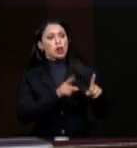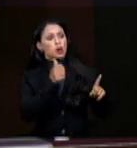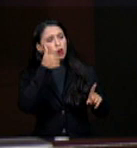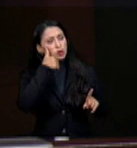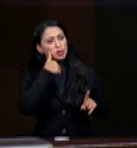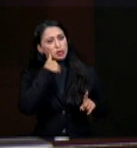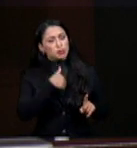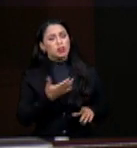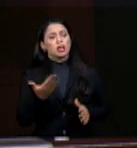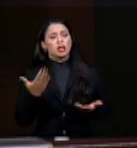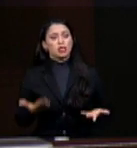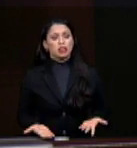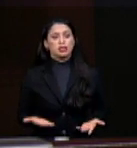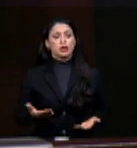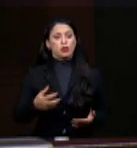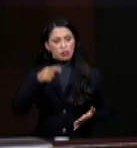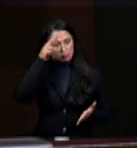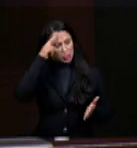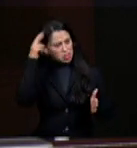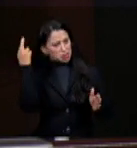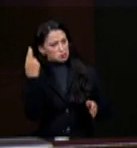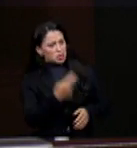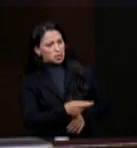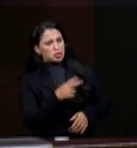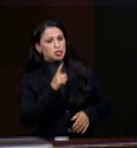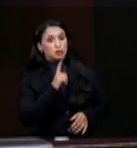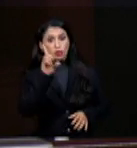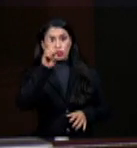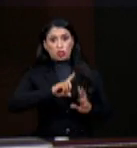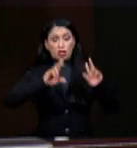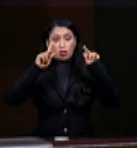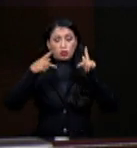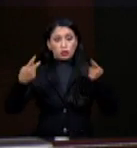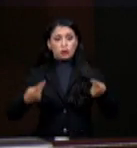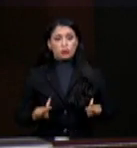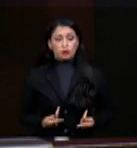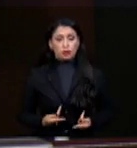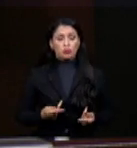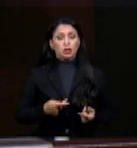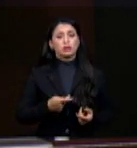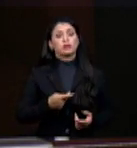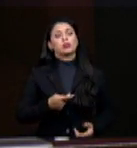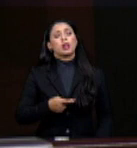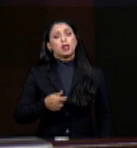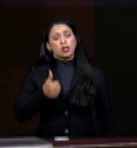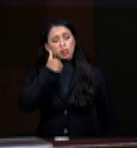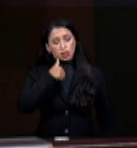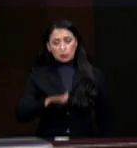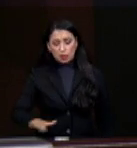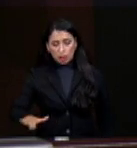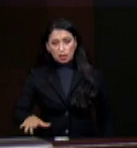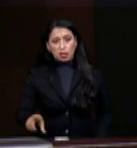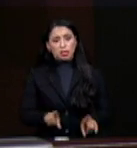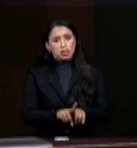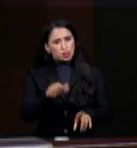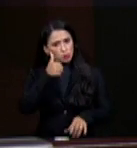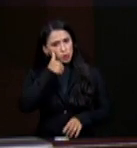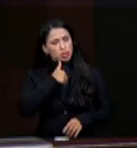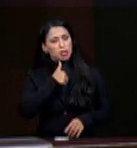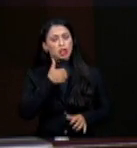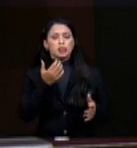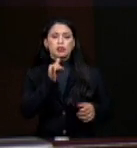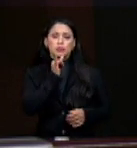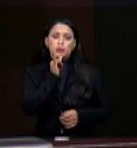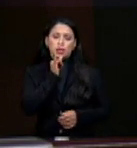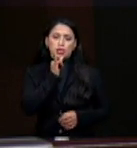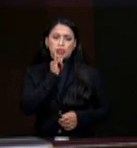a respeitarem suas obrigações de direitos humanos no que se refere a meninas e mulheres. Por exemplo,